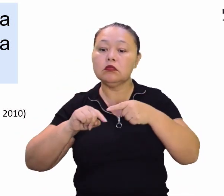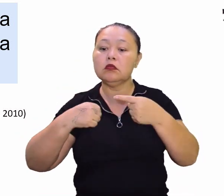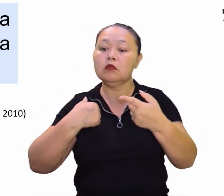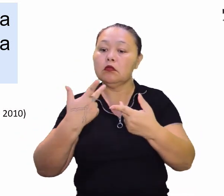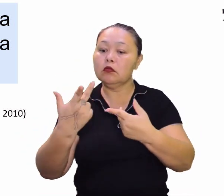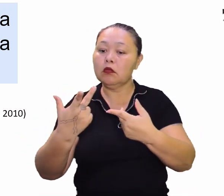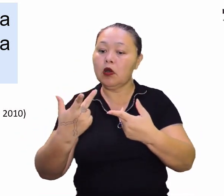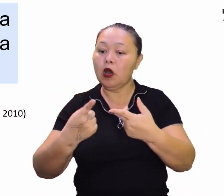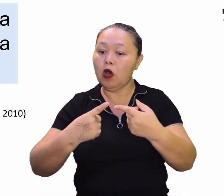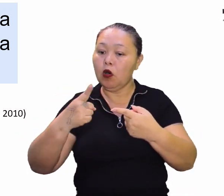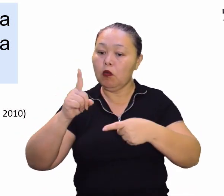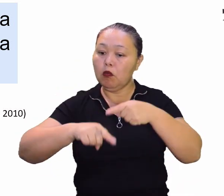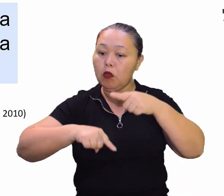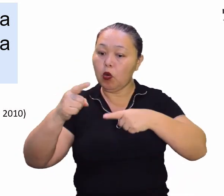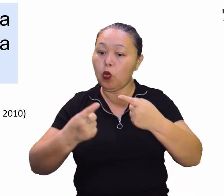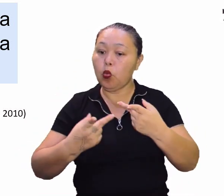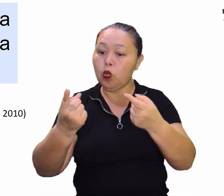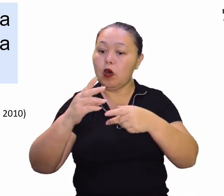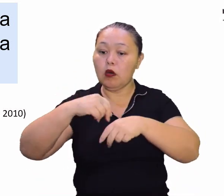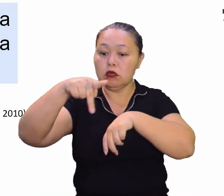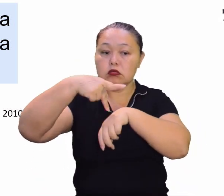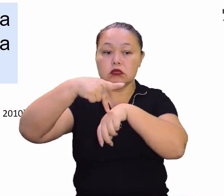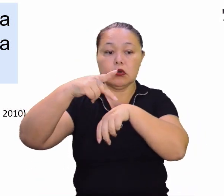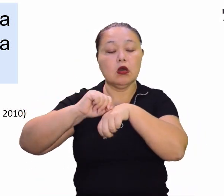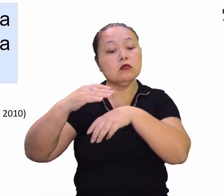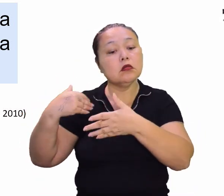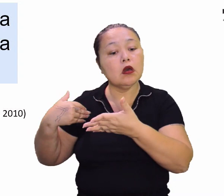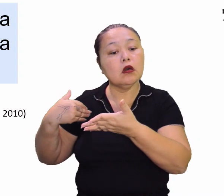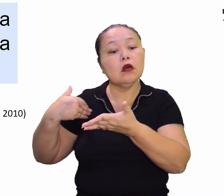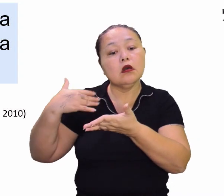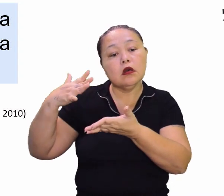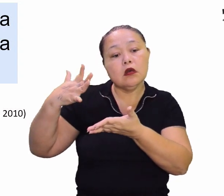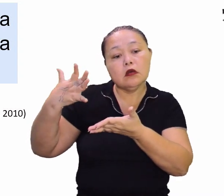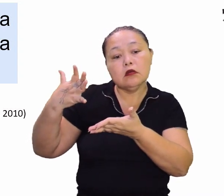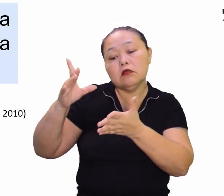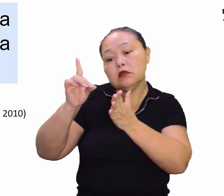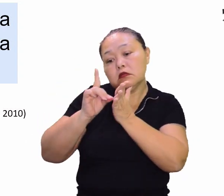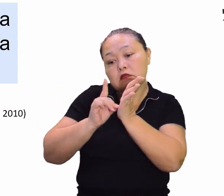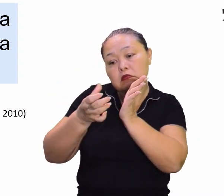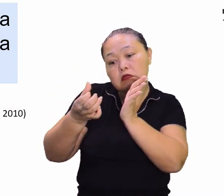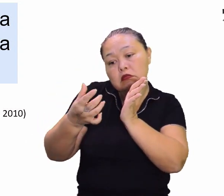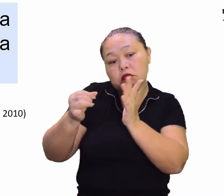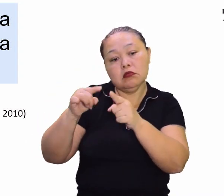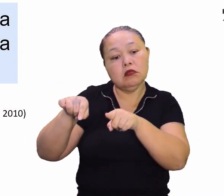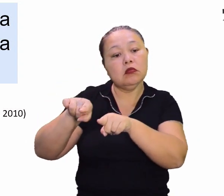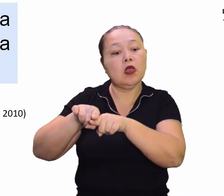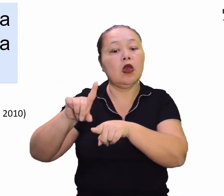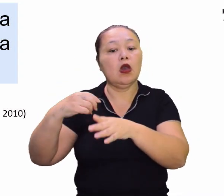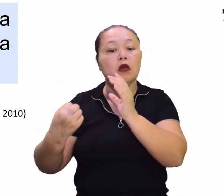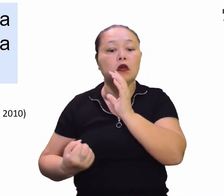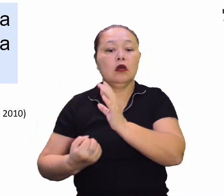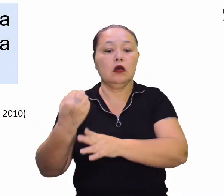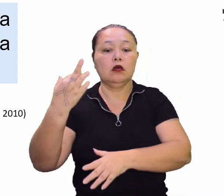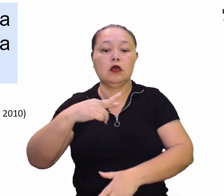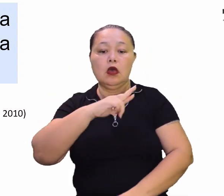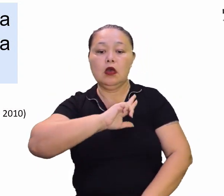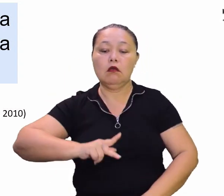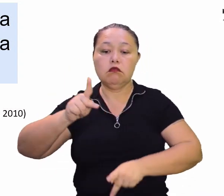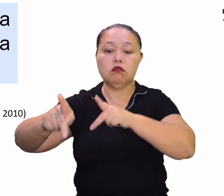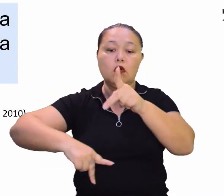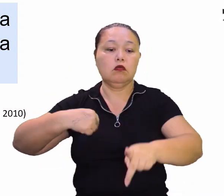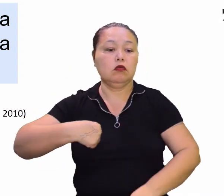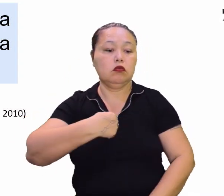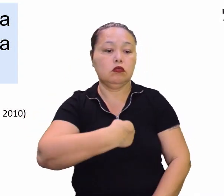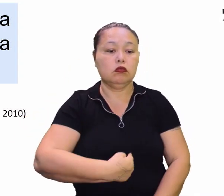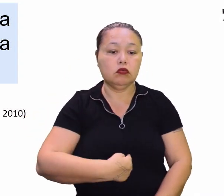Desde a fundação da República Popular da China nacionalista, em Formosa, a China considera Taiwan